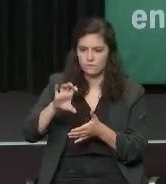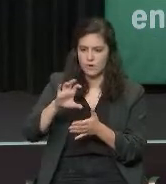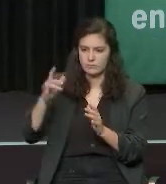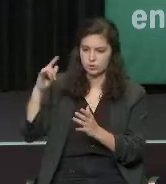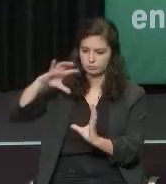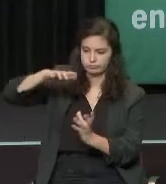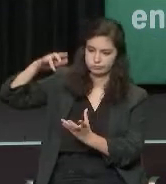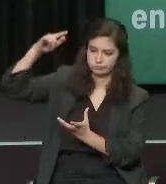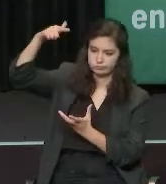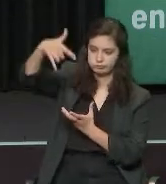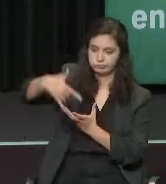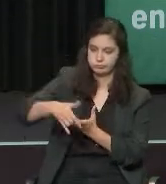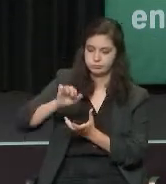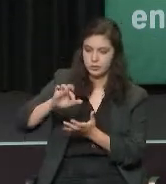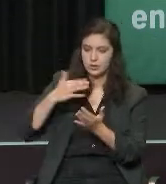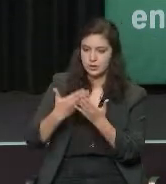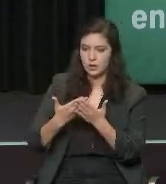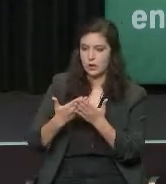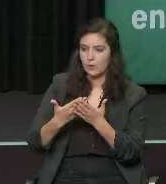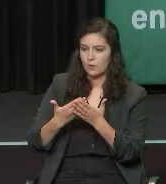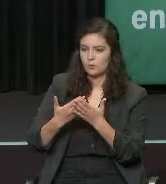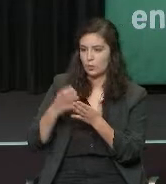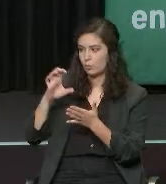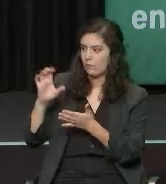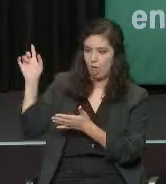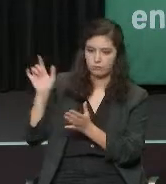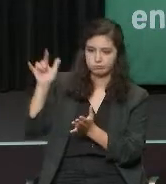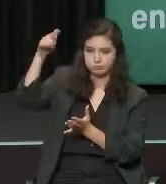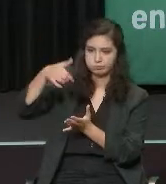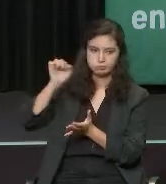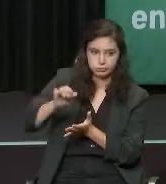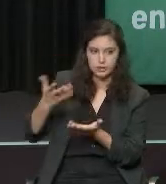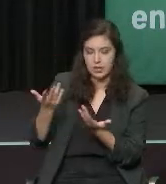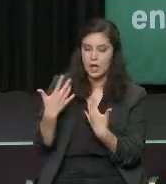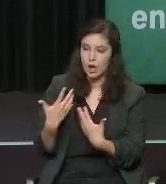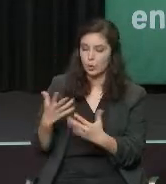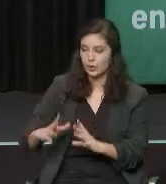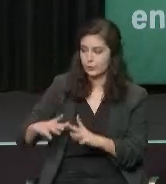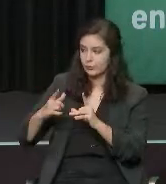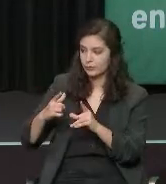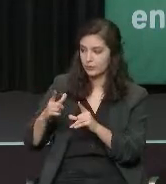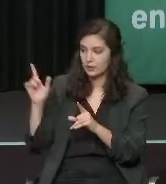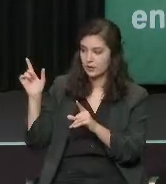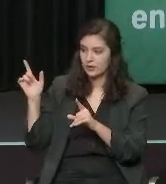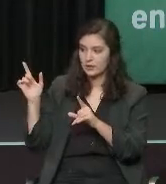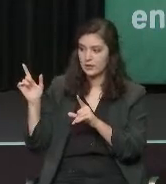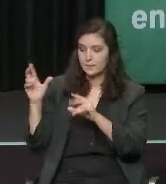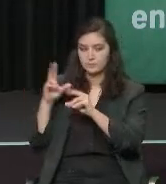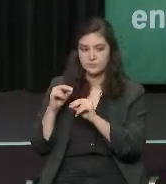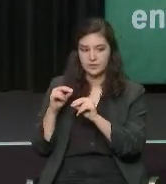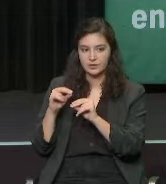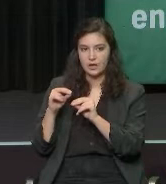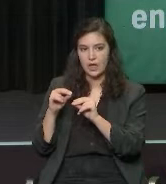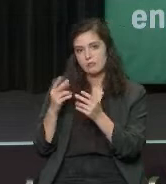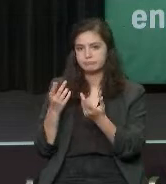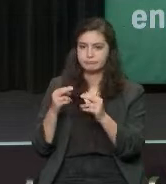concluímos o primeiro modelo e já concluímos a parte mecânica deste satélite e neste momento estamos a desenvolver um